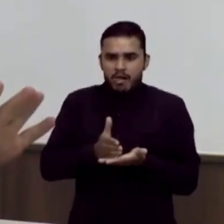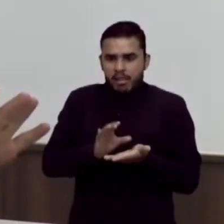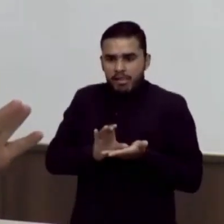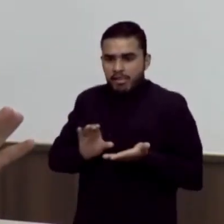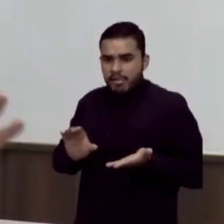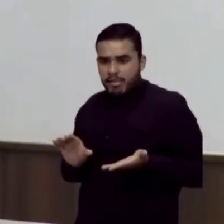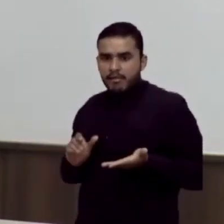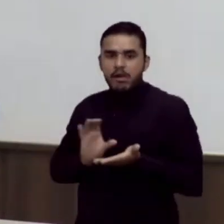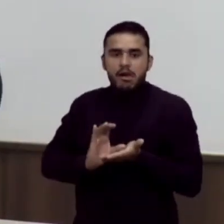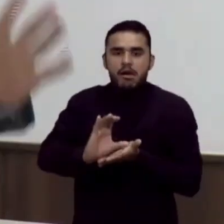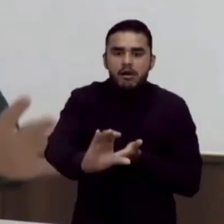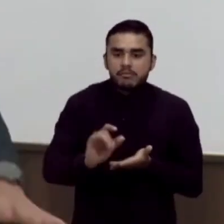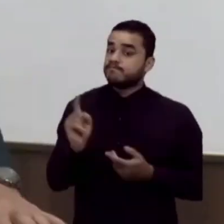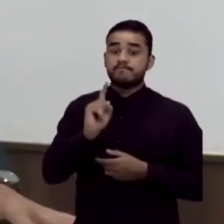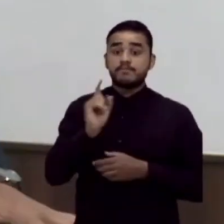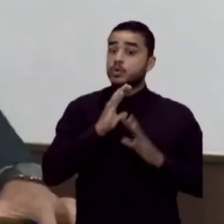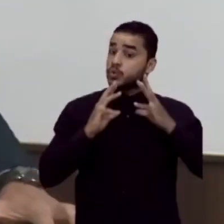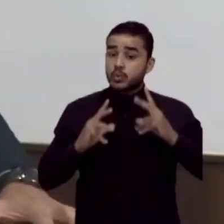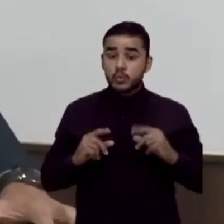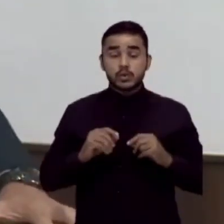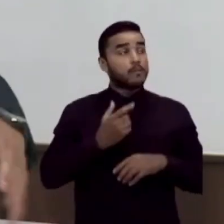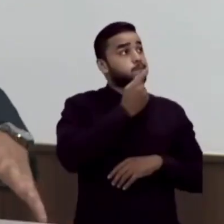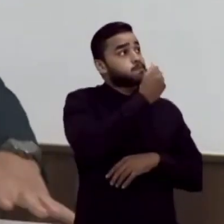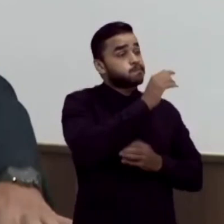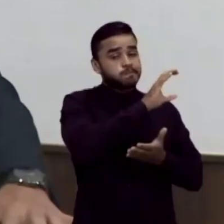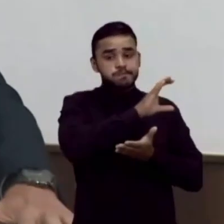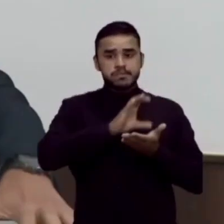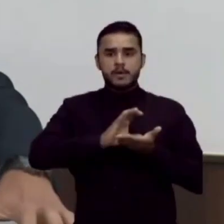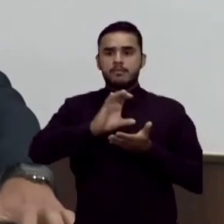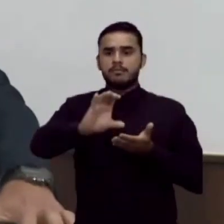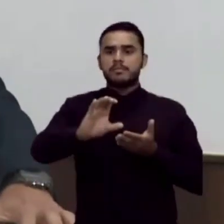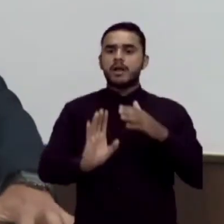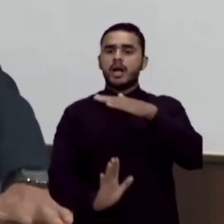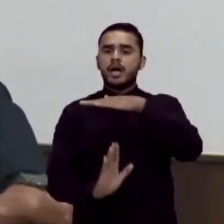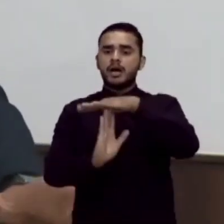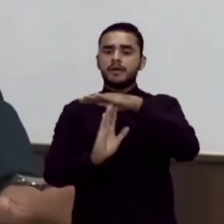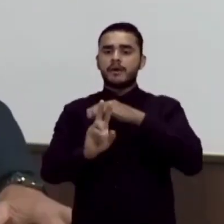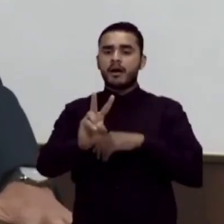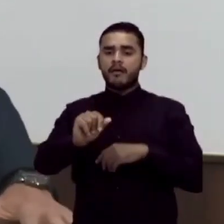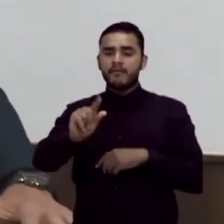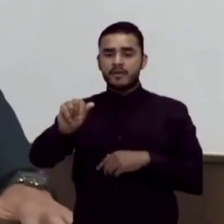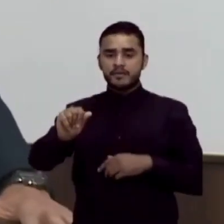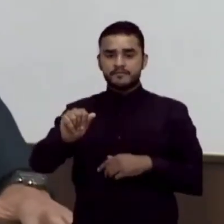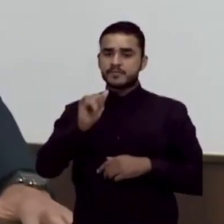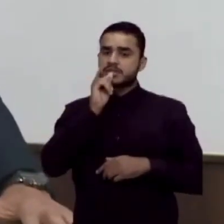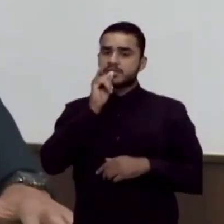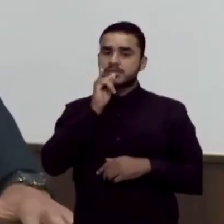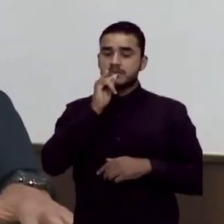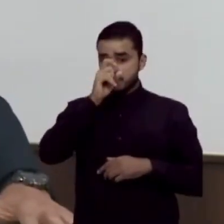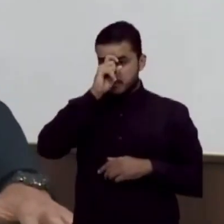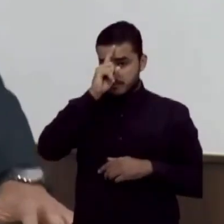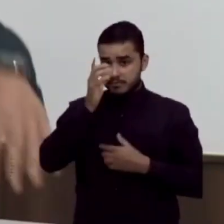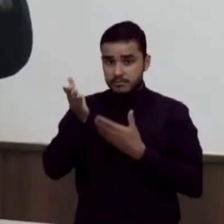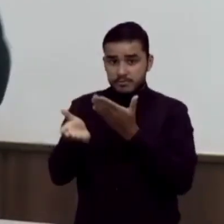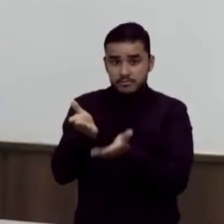para ver se tá tudo correto então limitando vagas se a clínica tiver 100 é máquina de